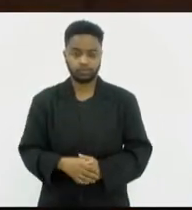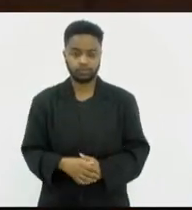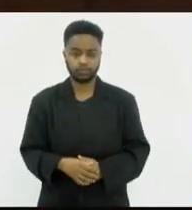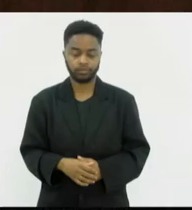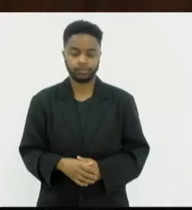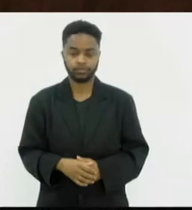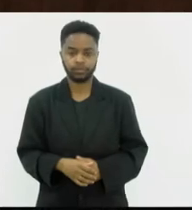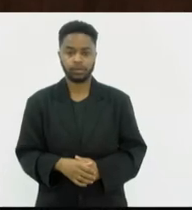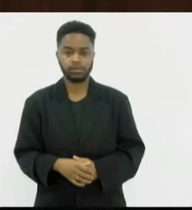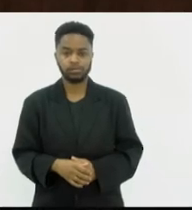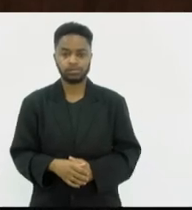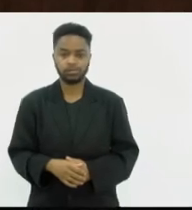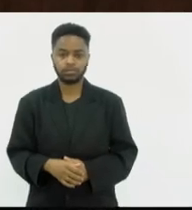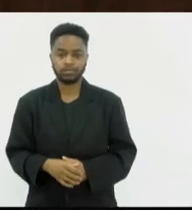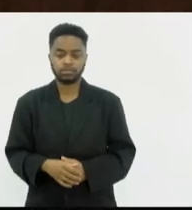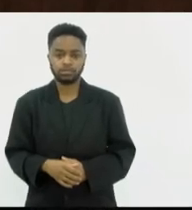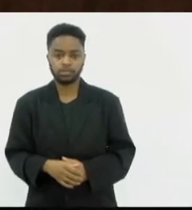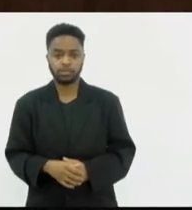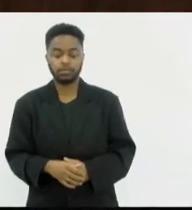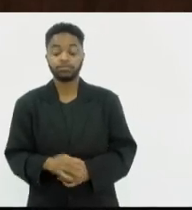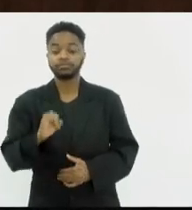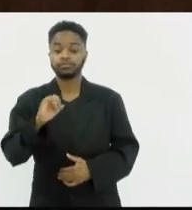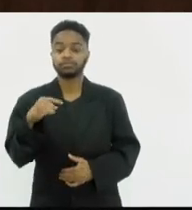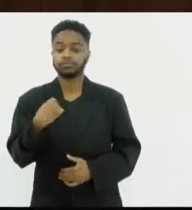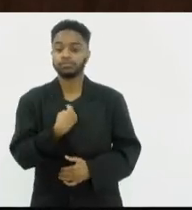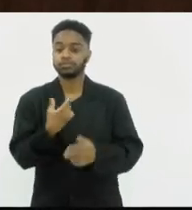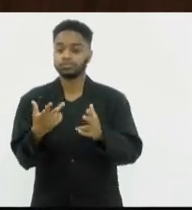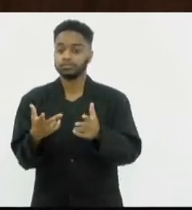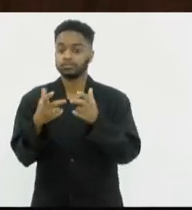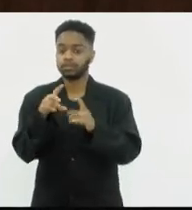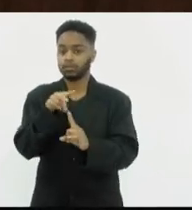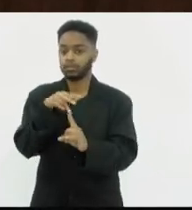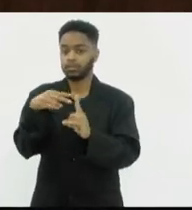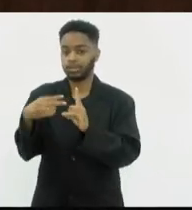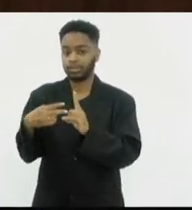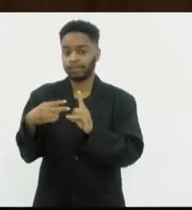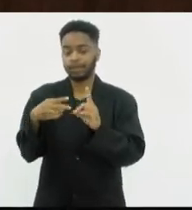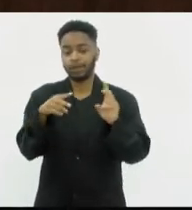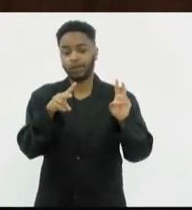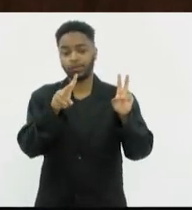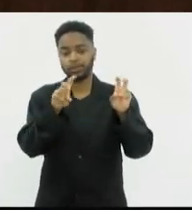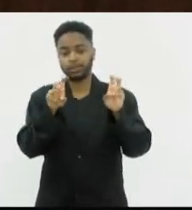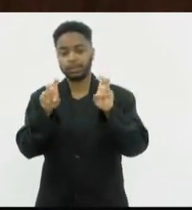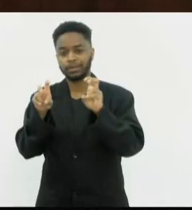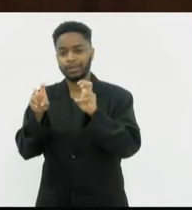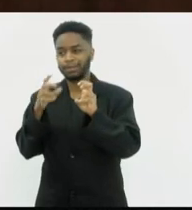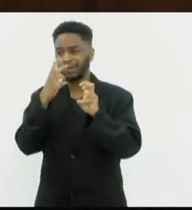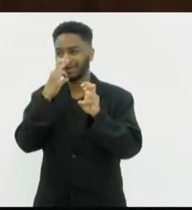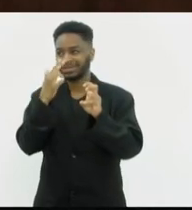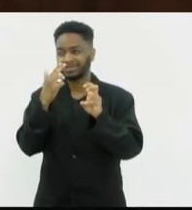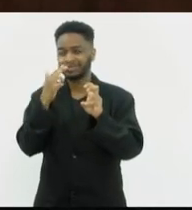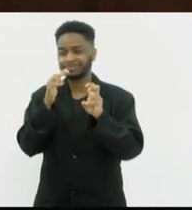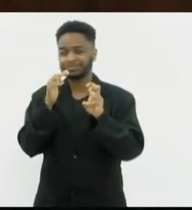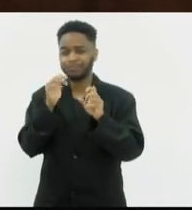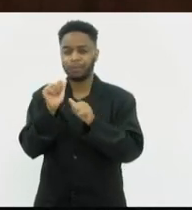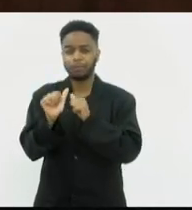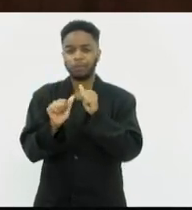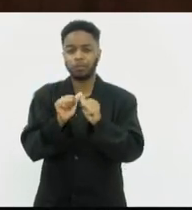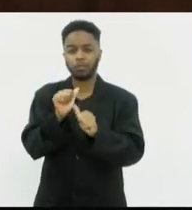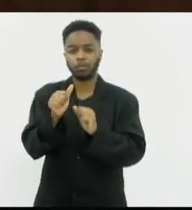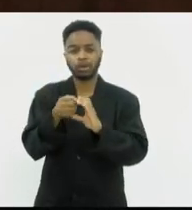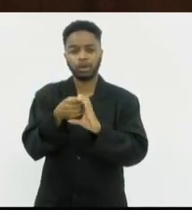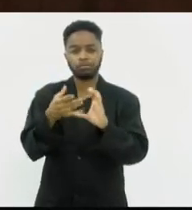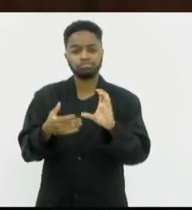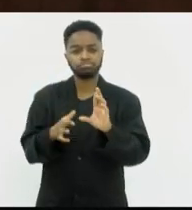ecossocialista, quando você olha as questões sobre esse ponto de vista, as questões passam a ter uma dimensão diferente,